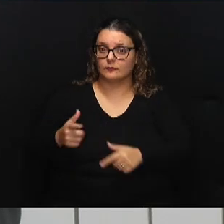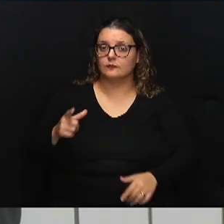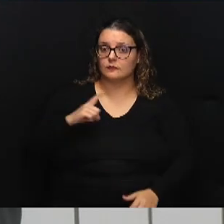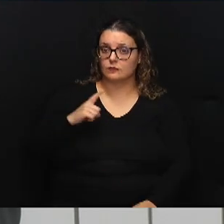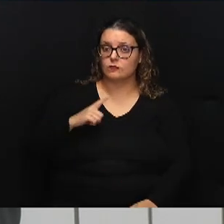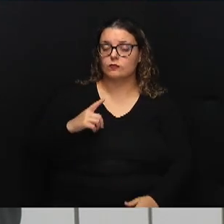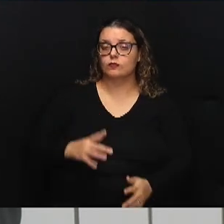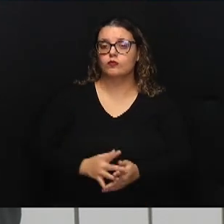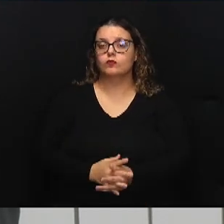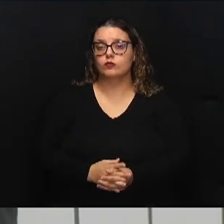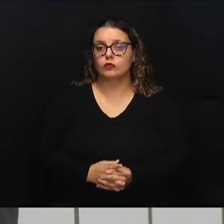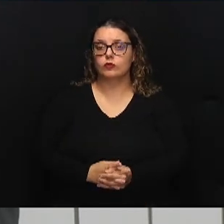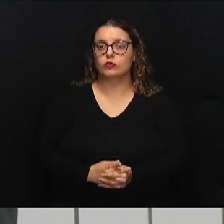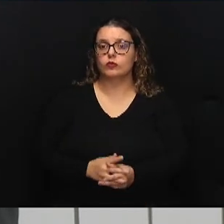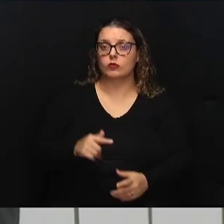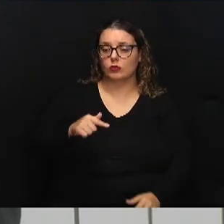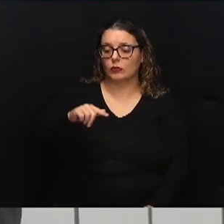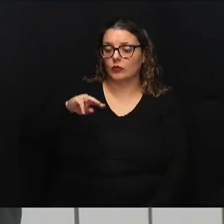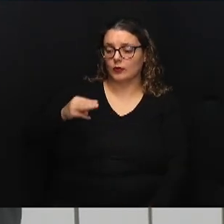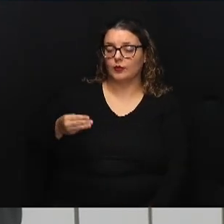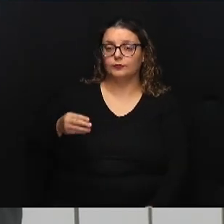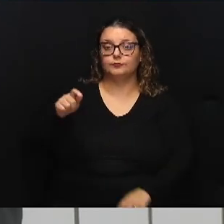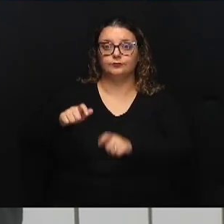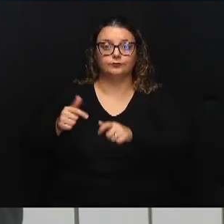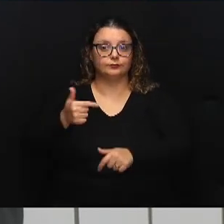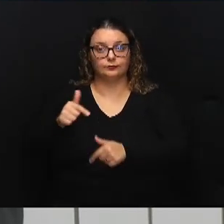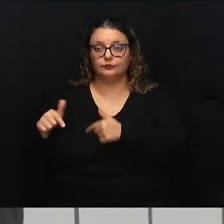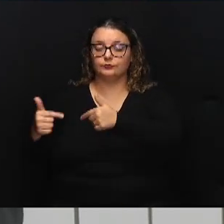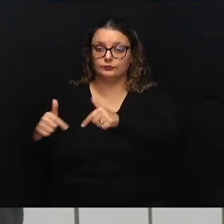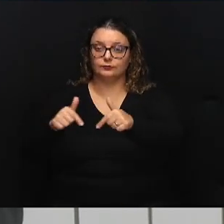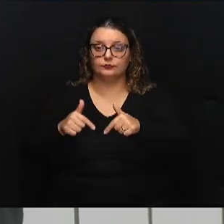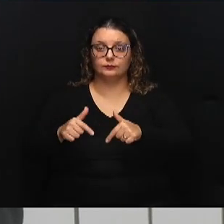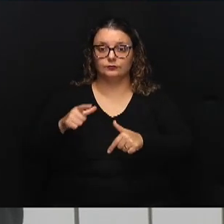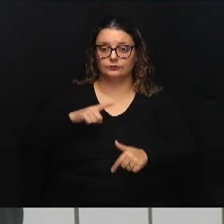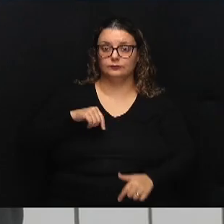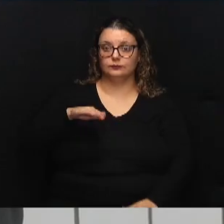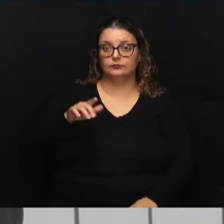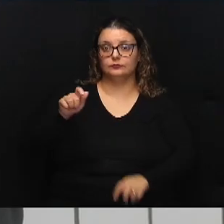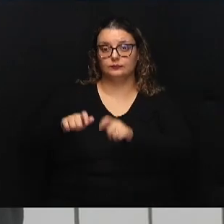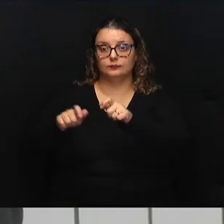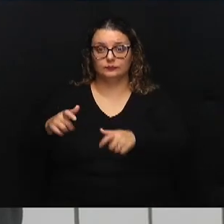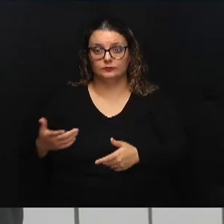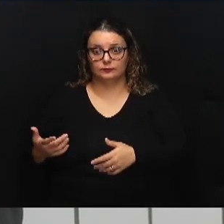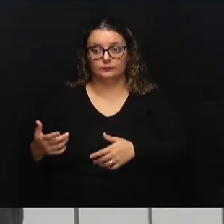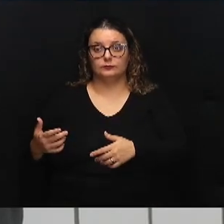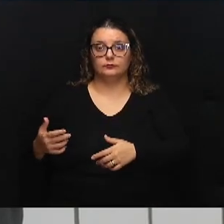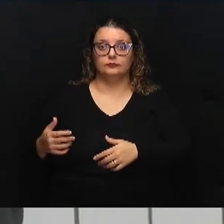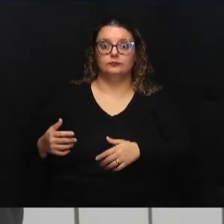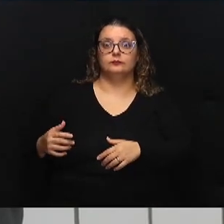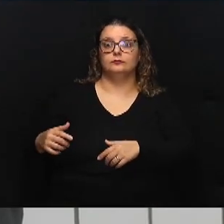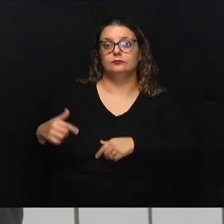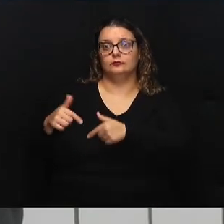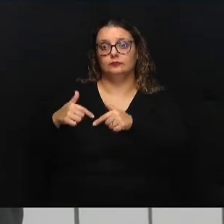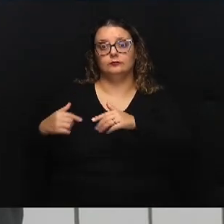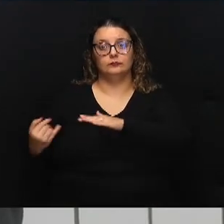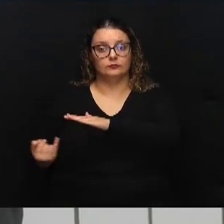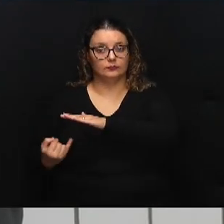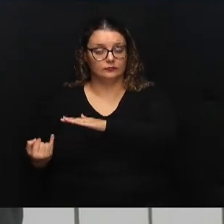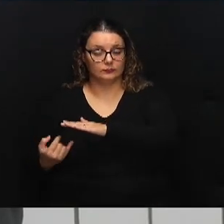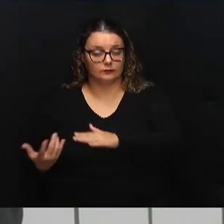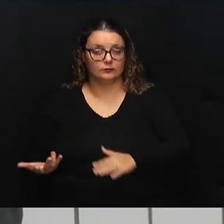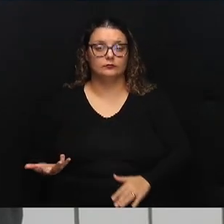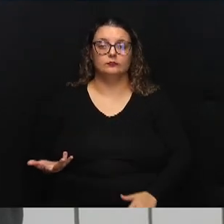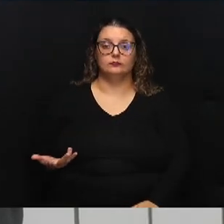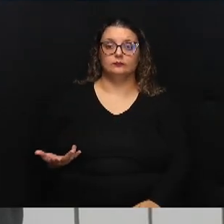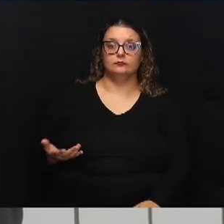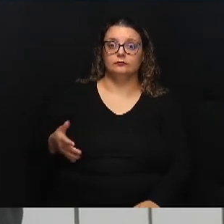7 milhões de pessoas desempregadas, tem mais pessoas também que estão no mercado informal, mas o mercado,